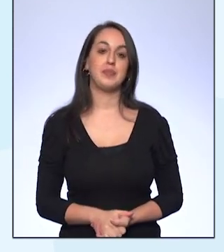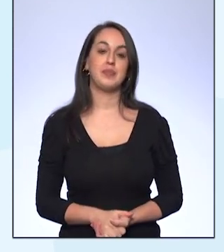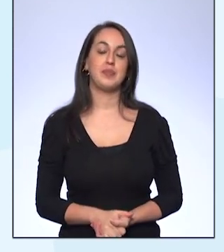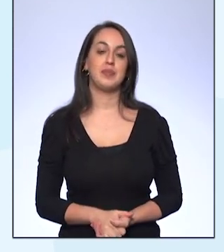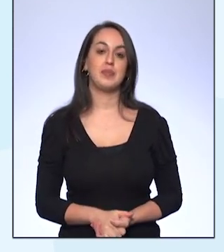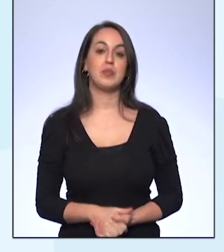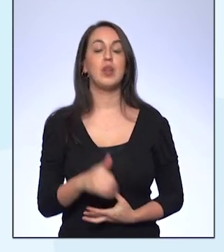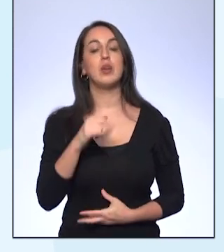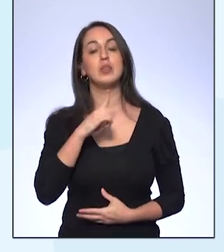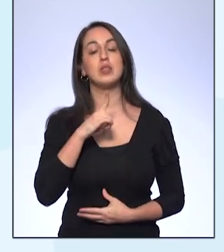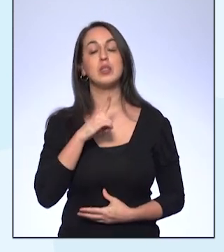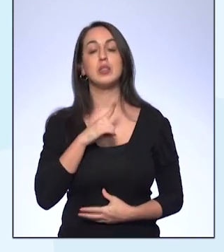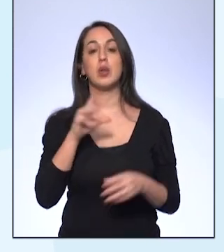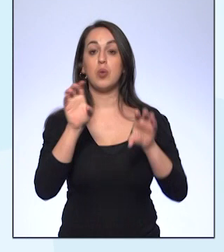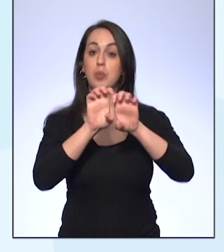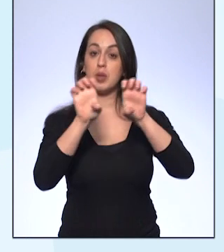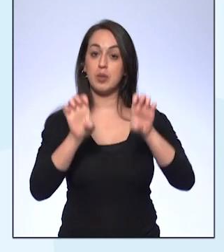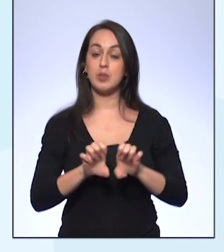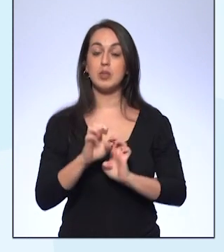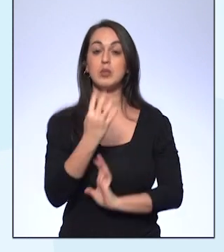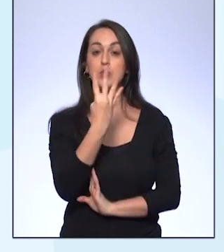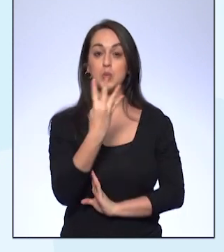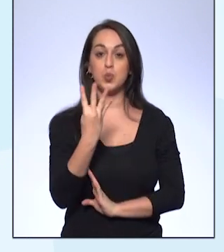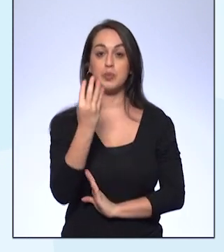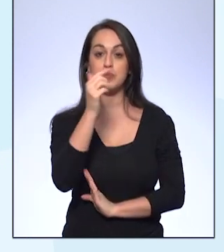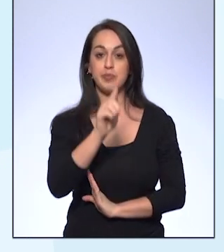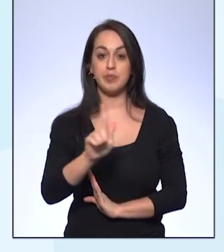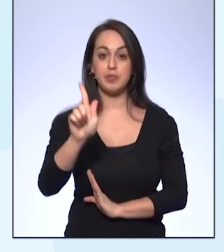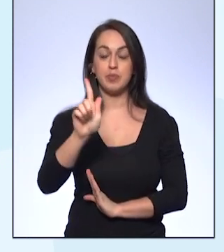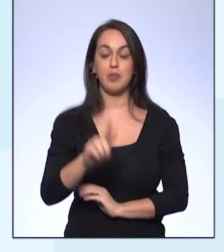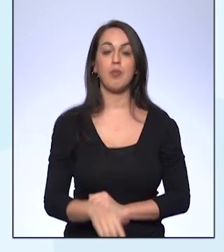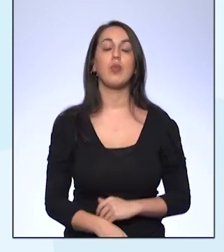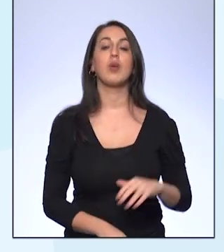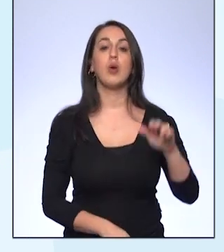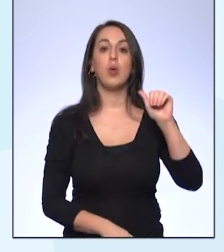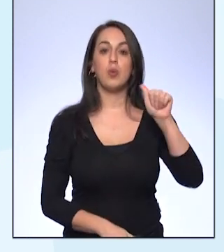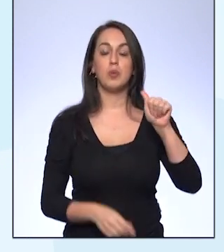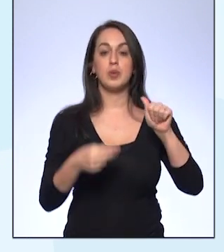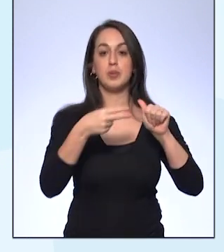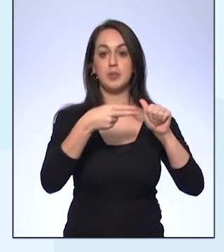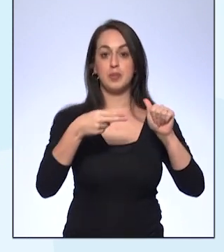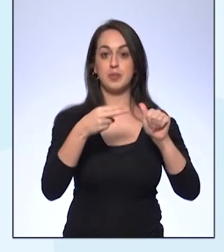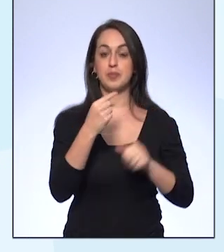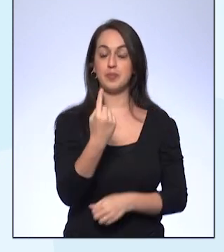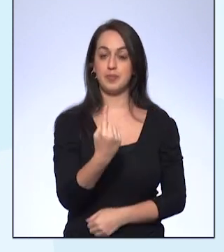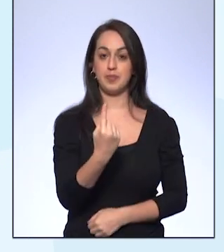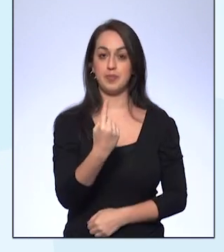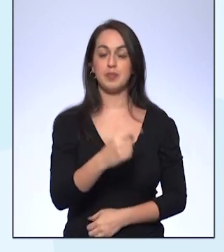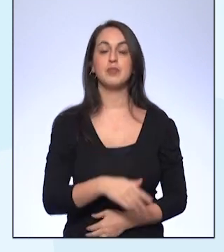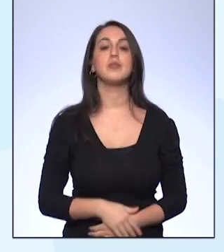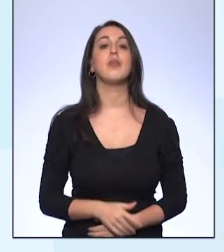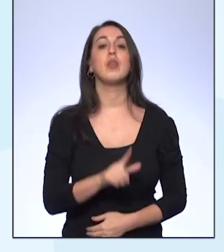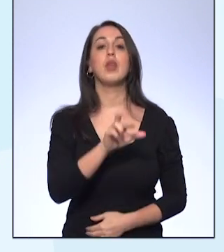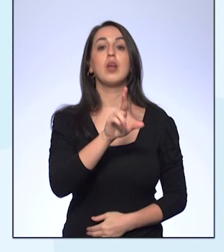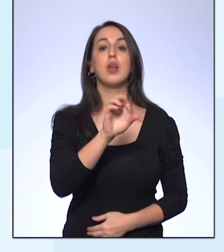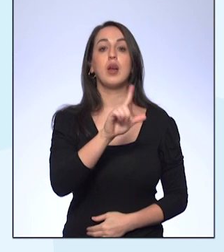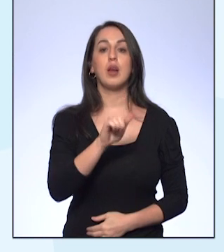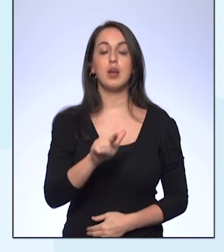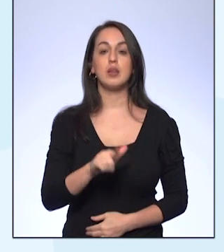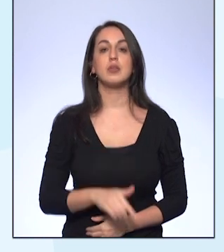uma equação de quarto grau, o A é igual a 1 e as raízes